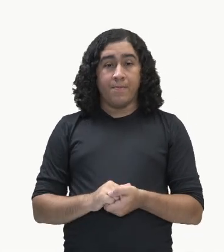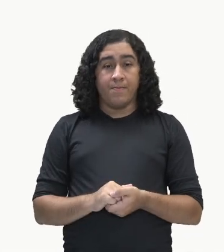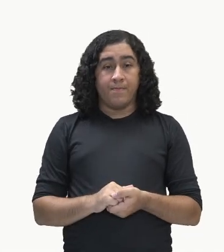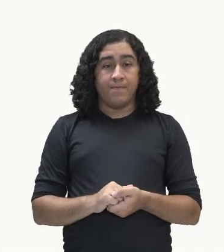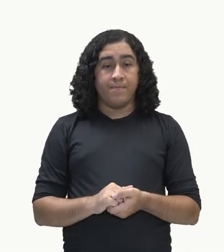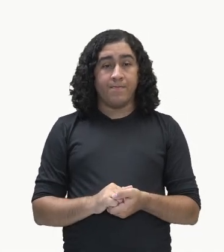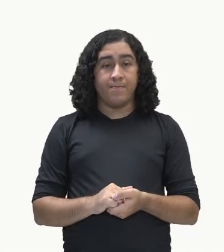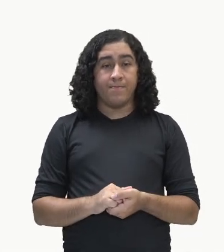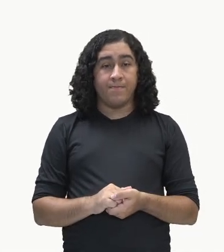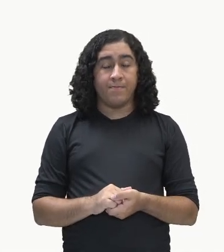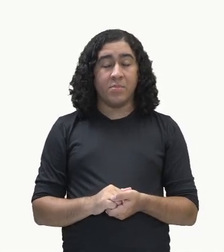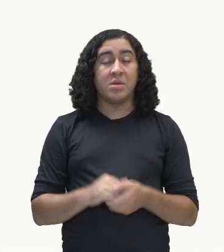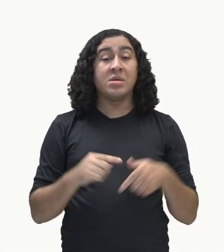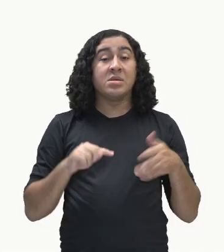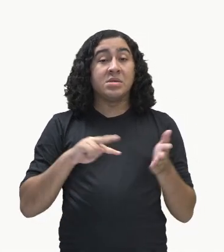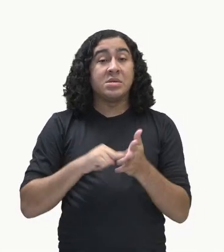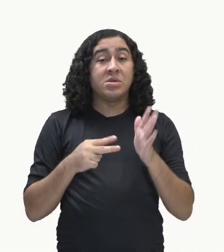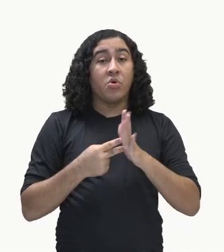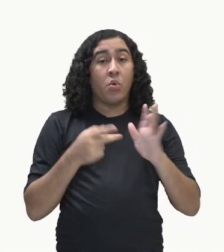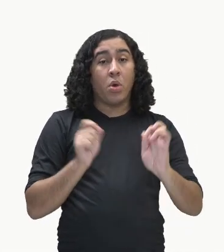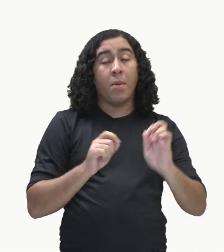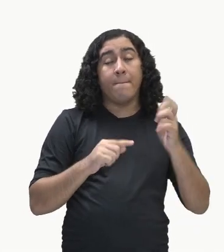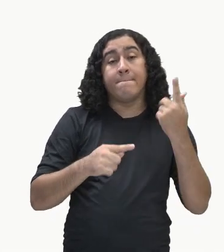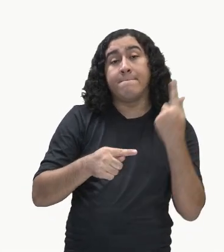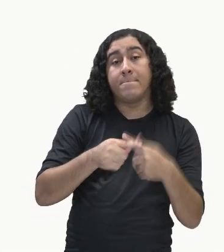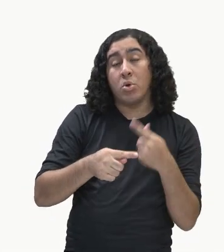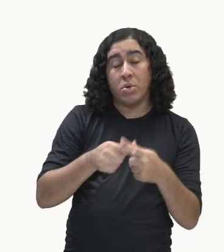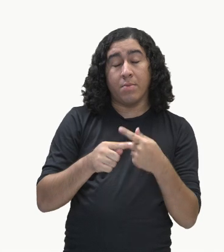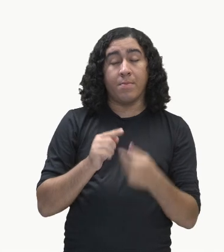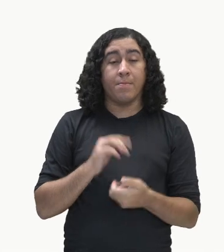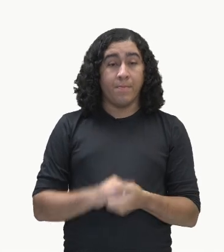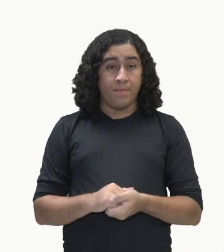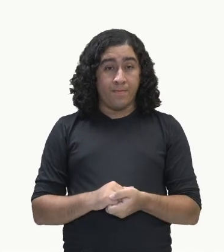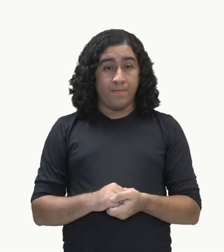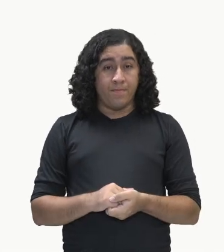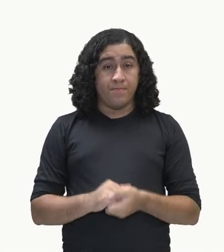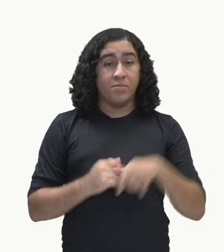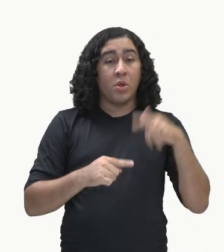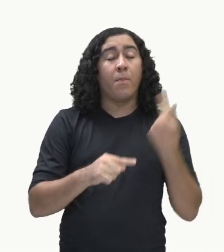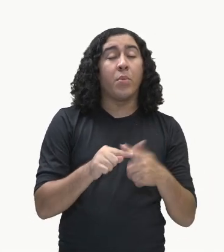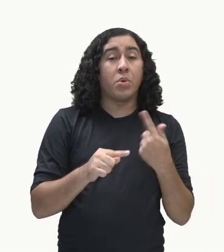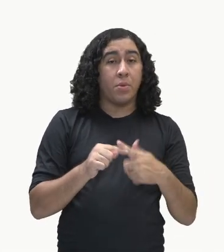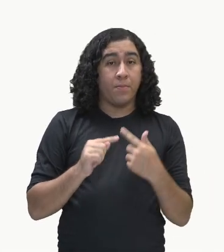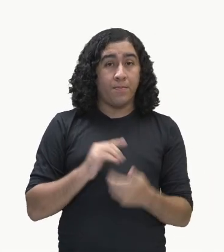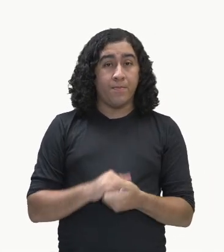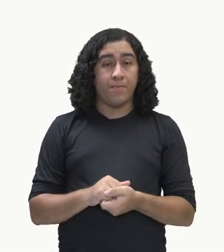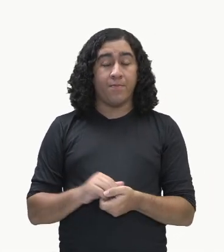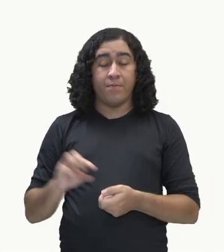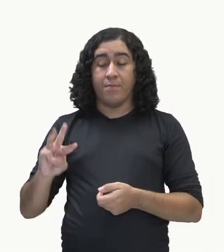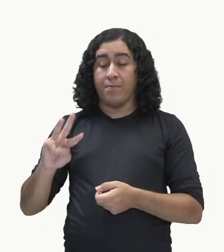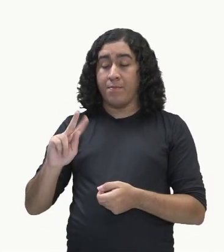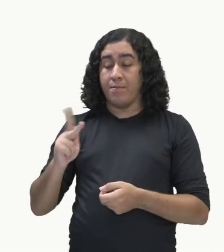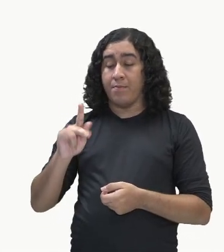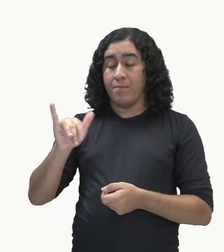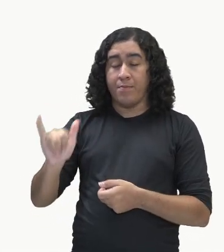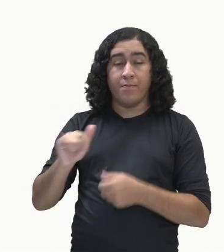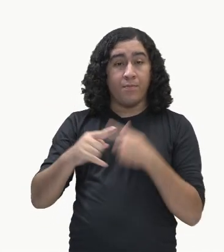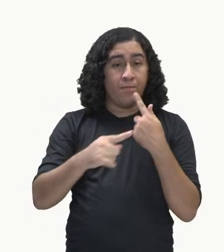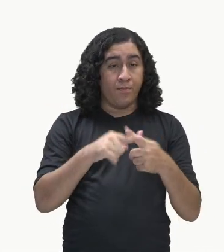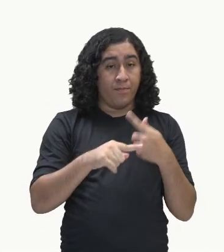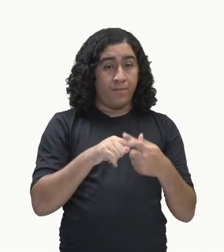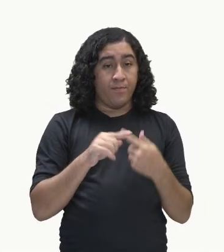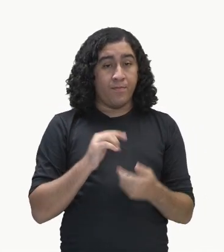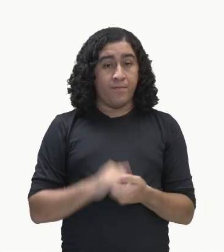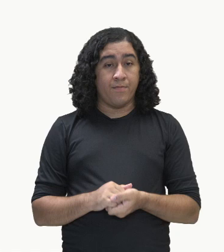ele significa por quê, né? Por quê? Why? Por quê? It's the one,